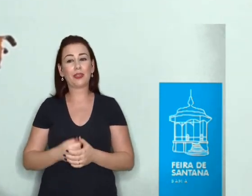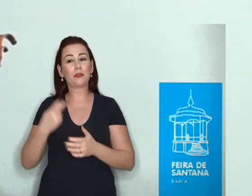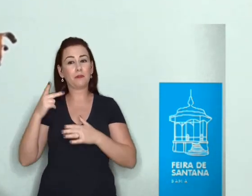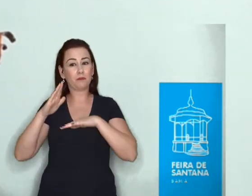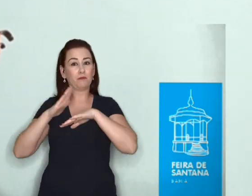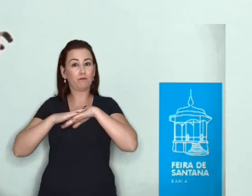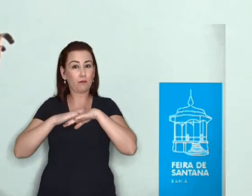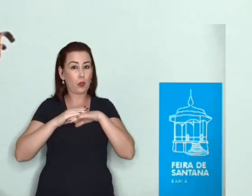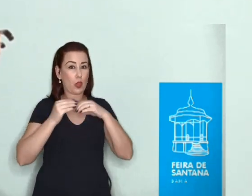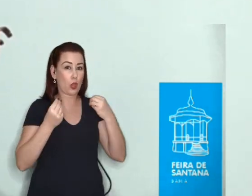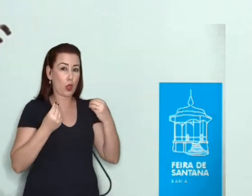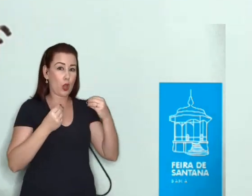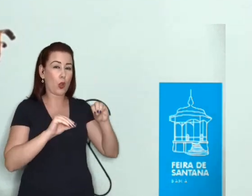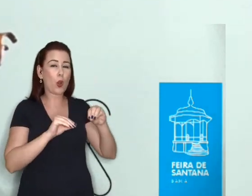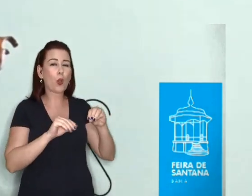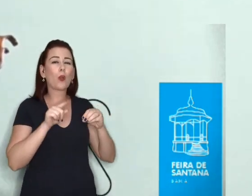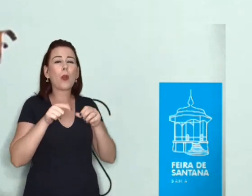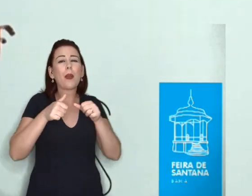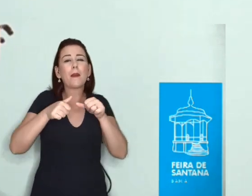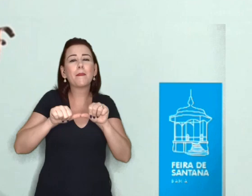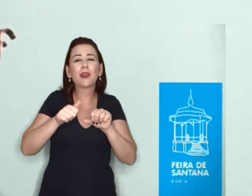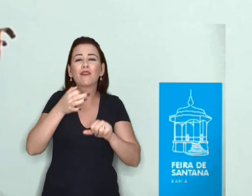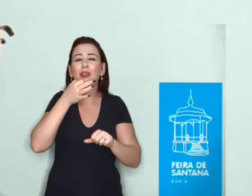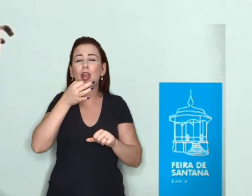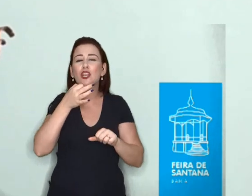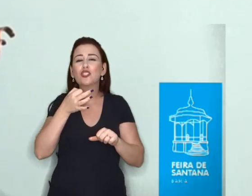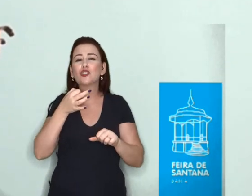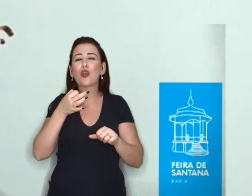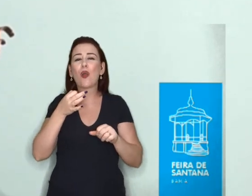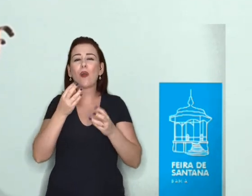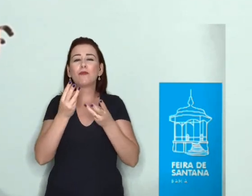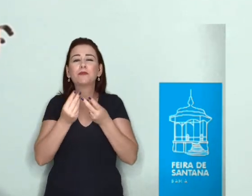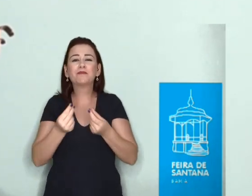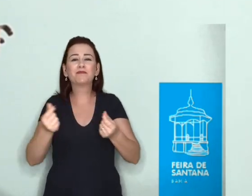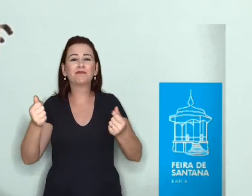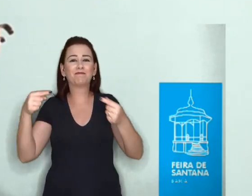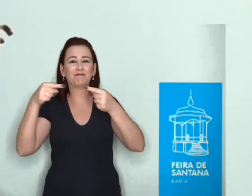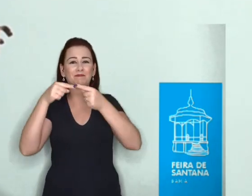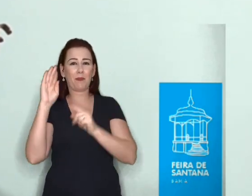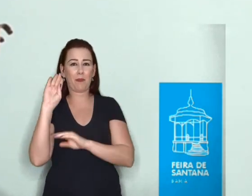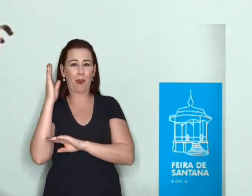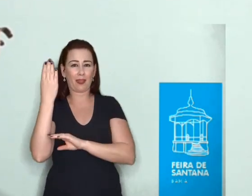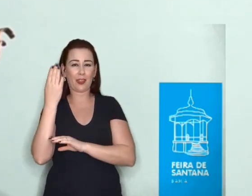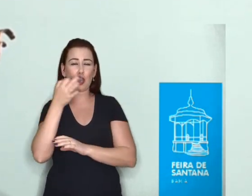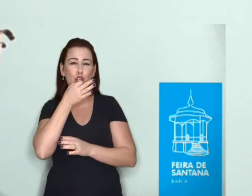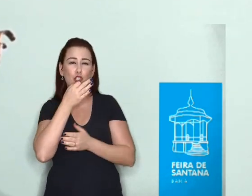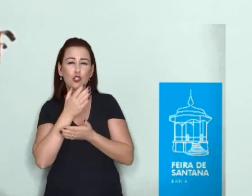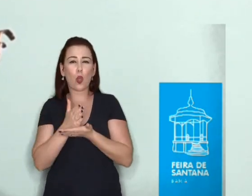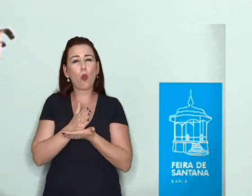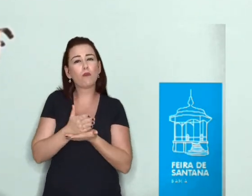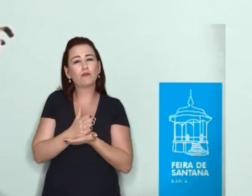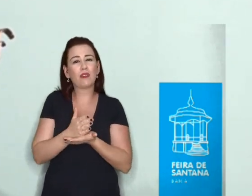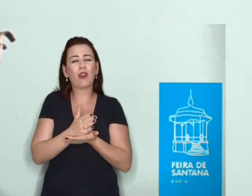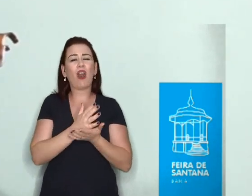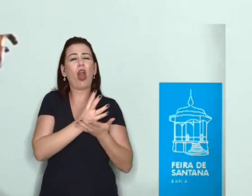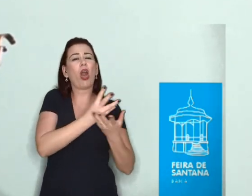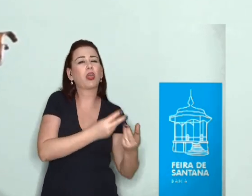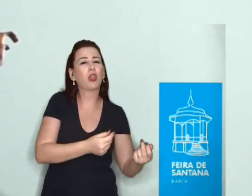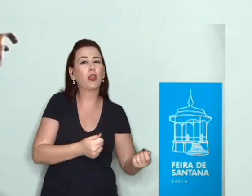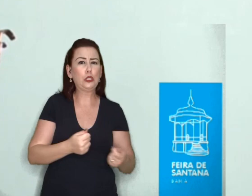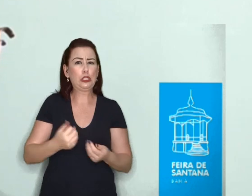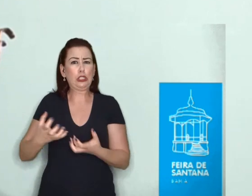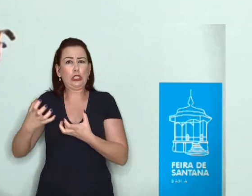que eu coloquei no rastilho para dar um pouco daquela melosidade da madeira, né, um som mais intermediário, nem tão